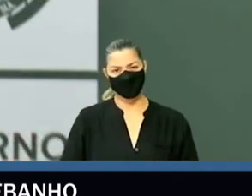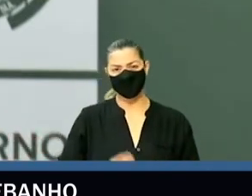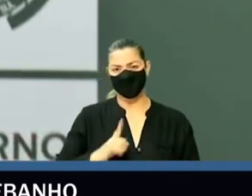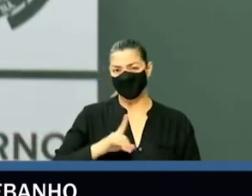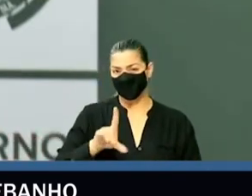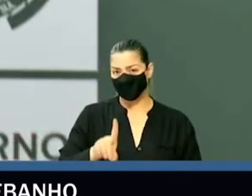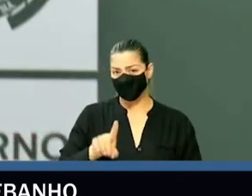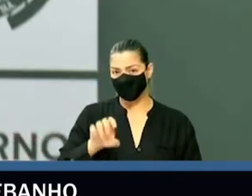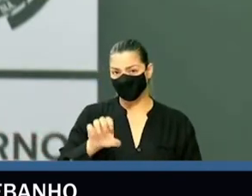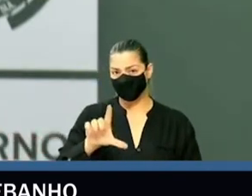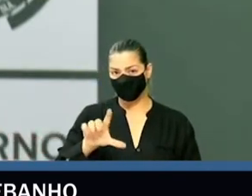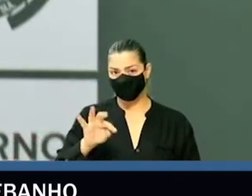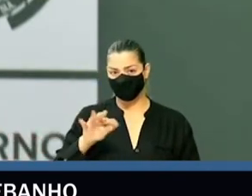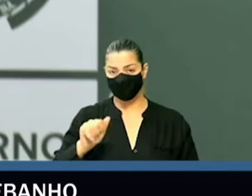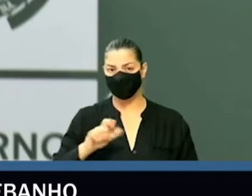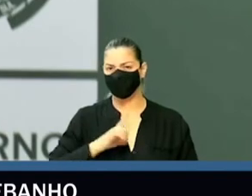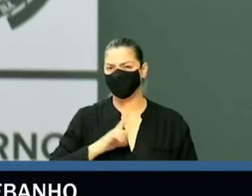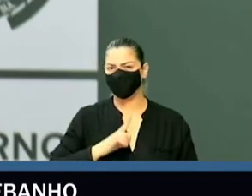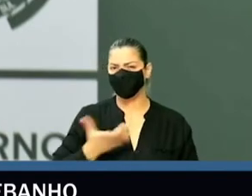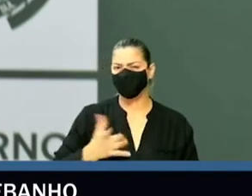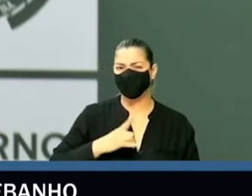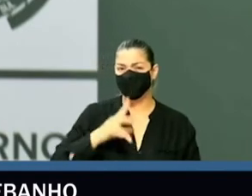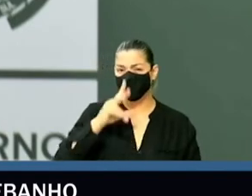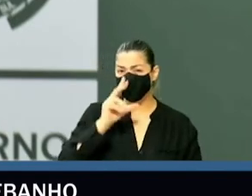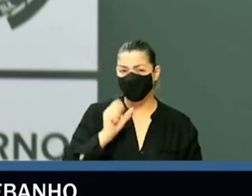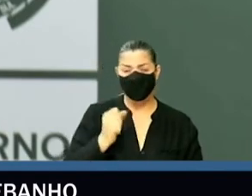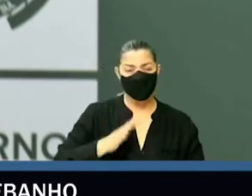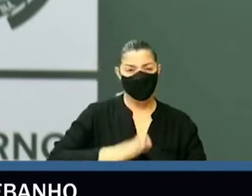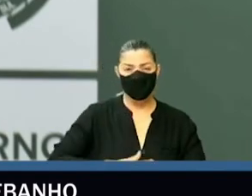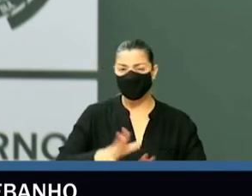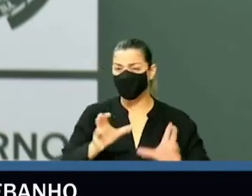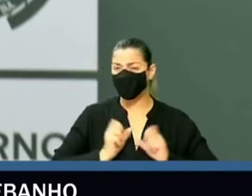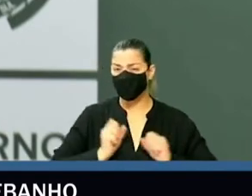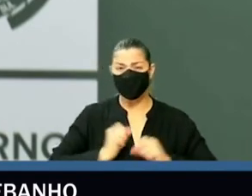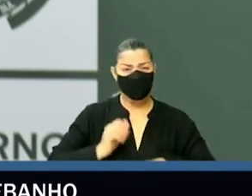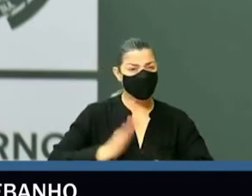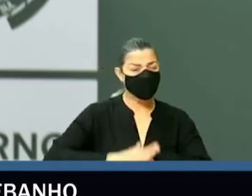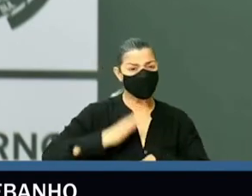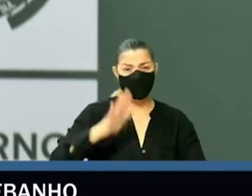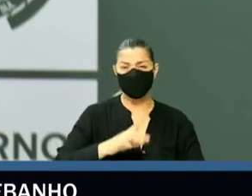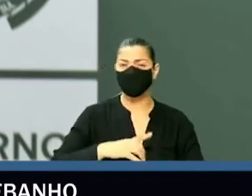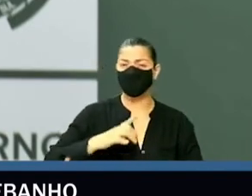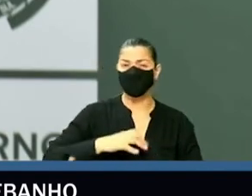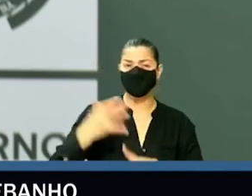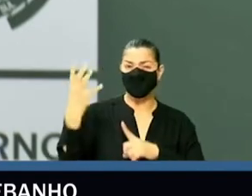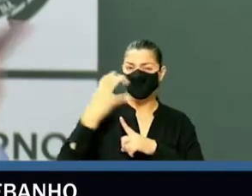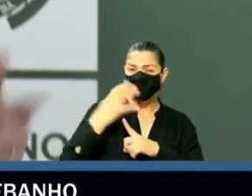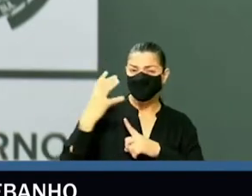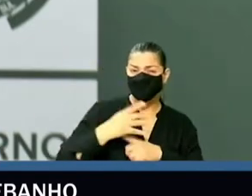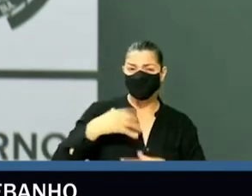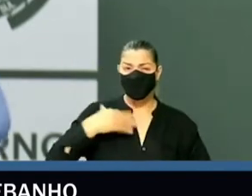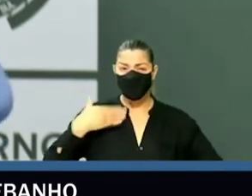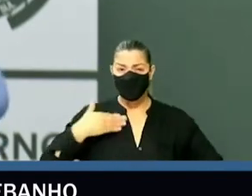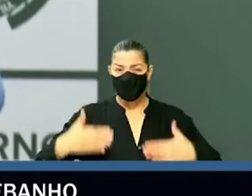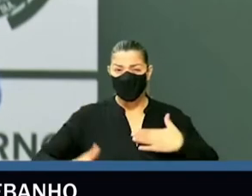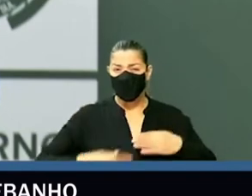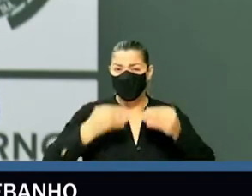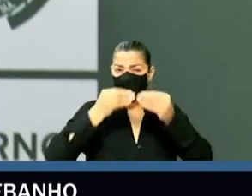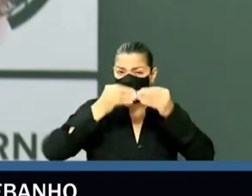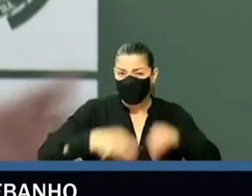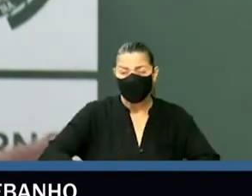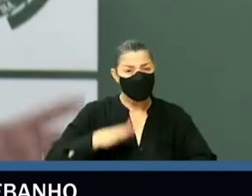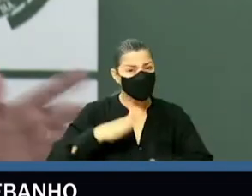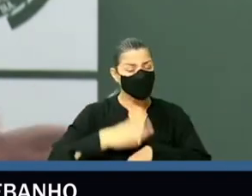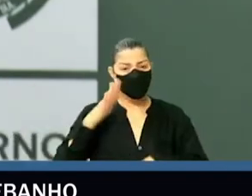mais transmissível, muito mais contagiosa e muito mais agressiva do que todas as outras